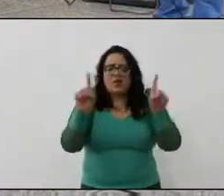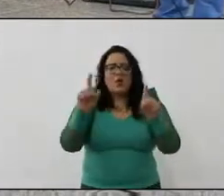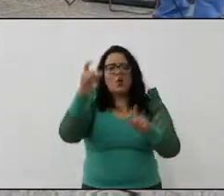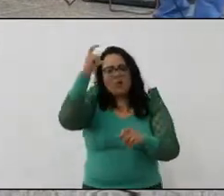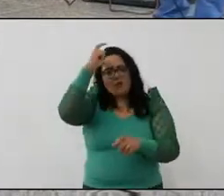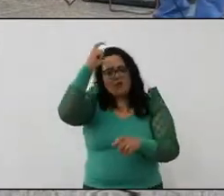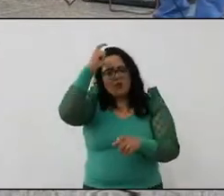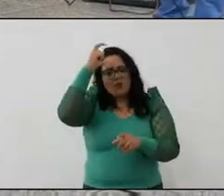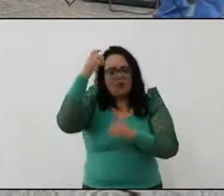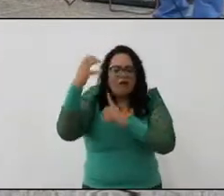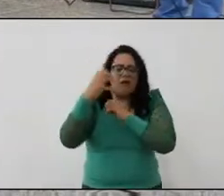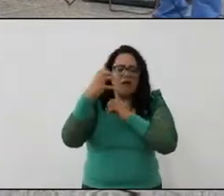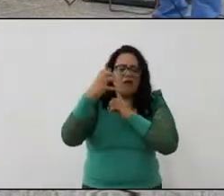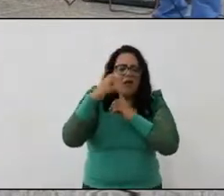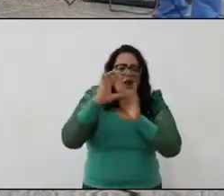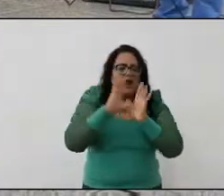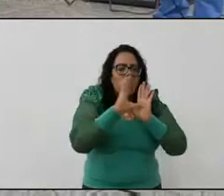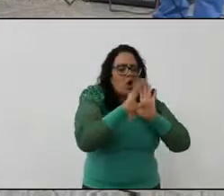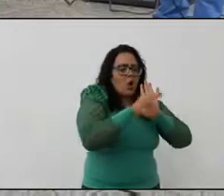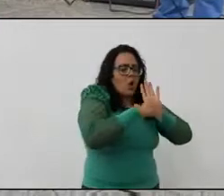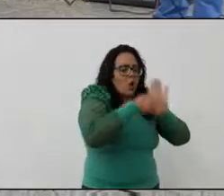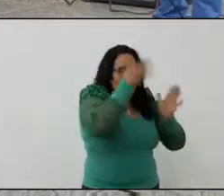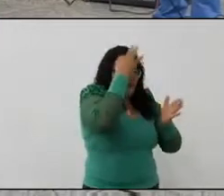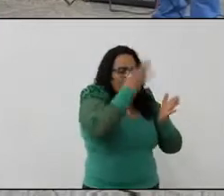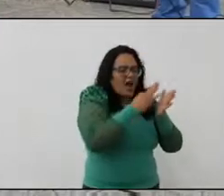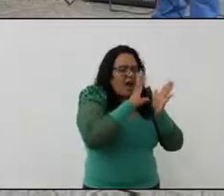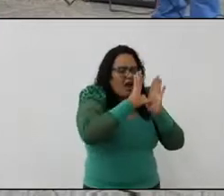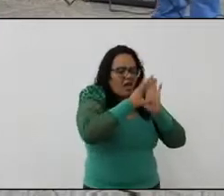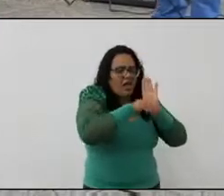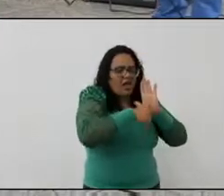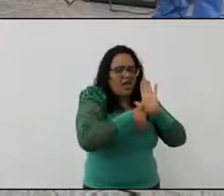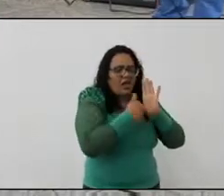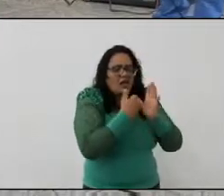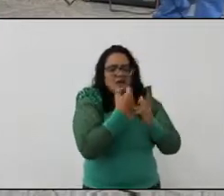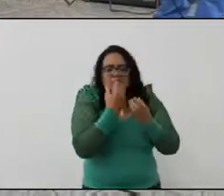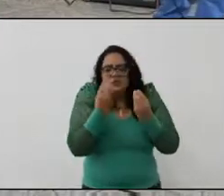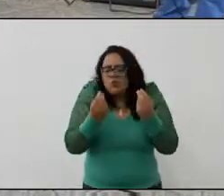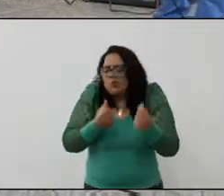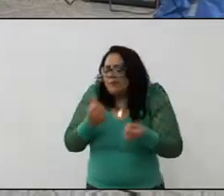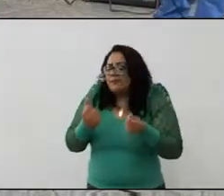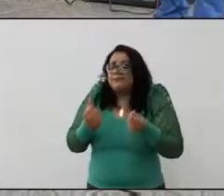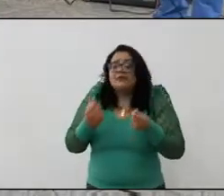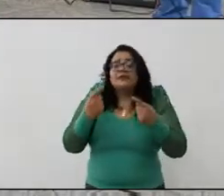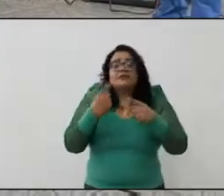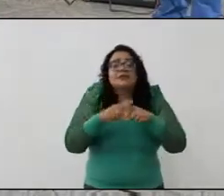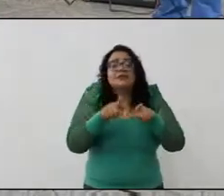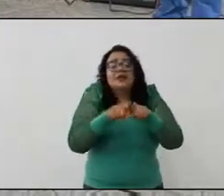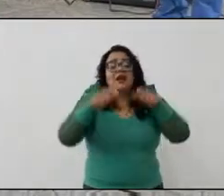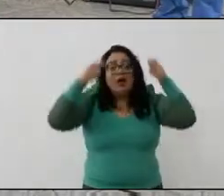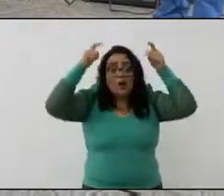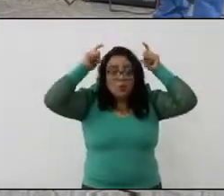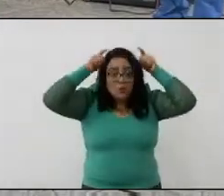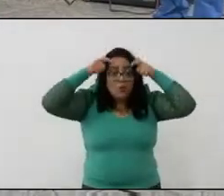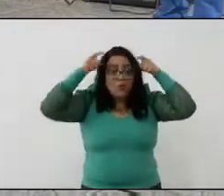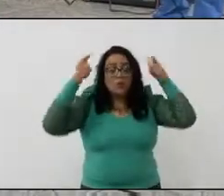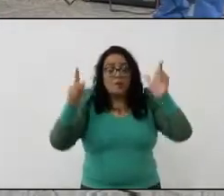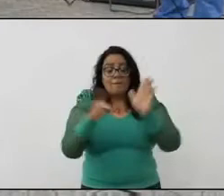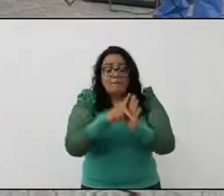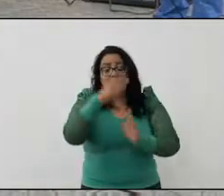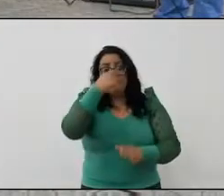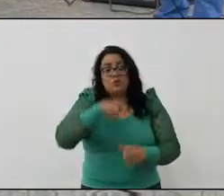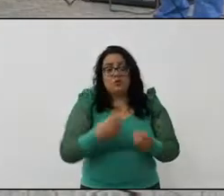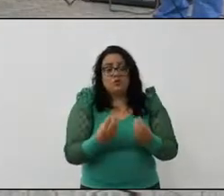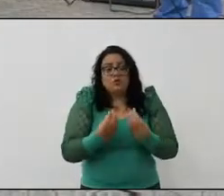fé. Ó Deus, a coroa que o Senhor tem para cada um de nós. Ó Deus, para os